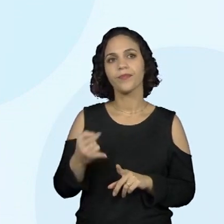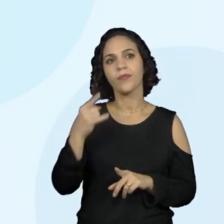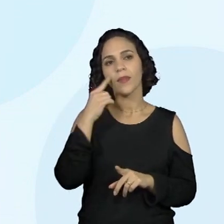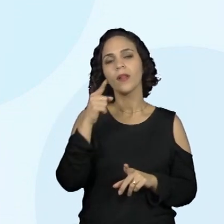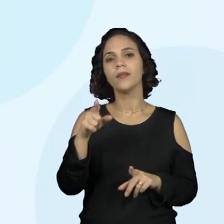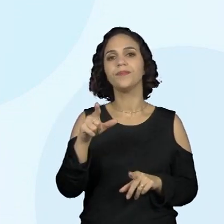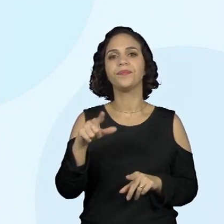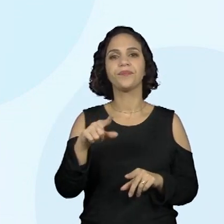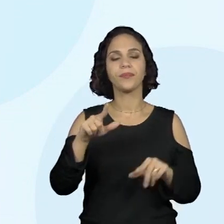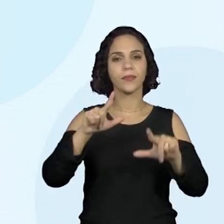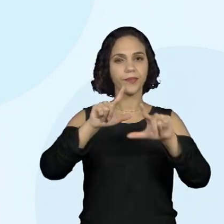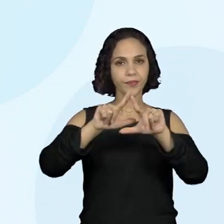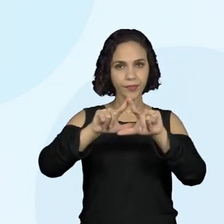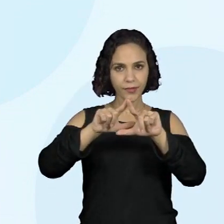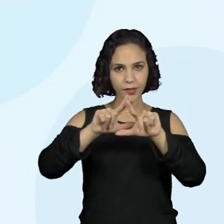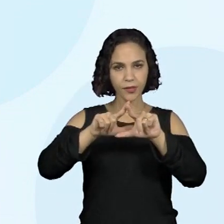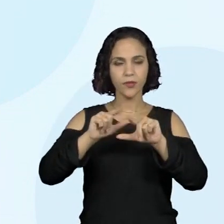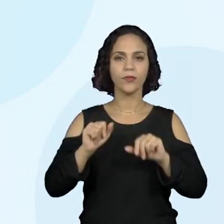triangular,